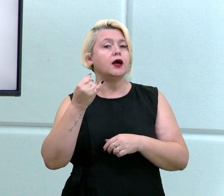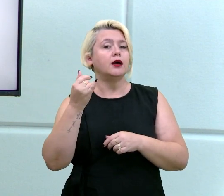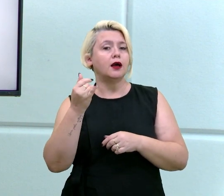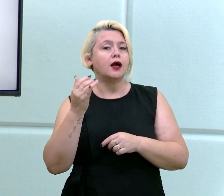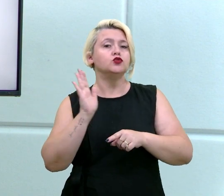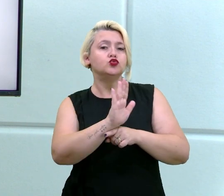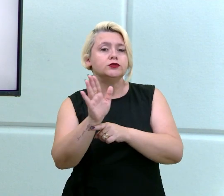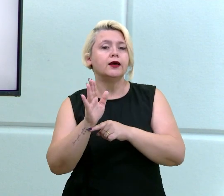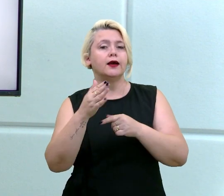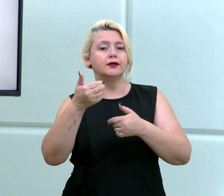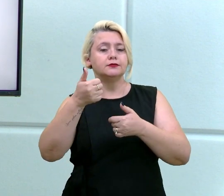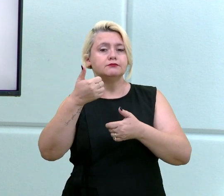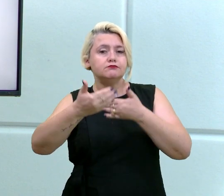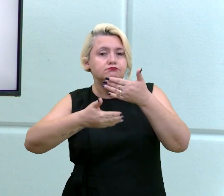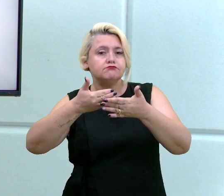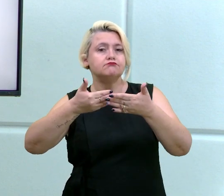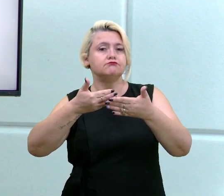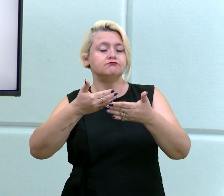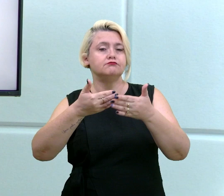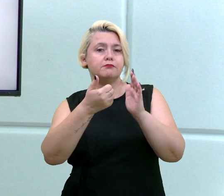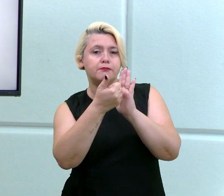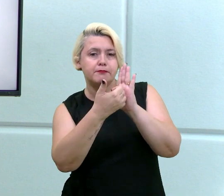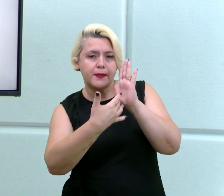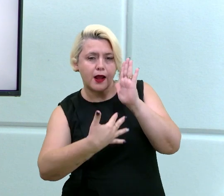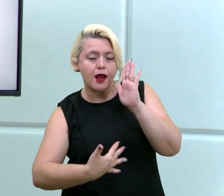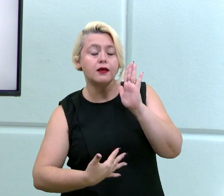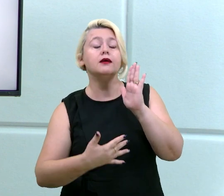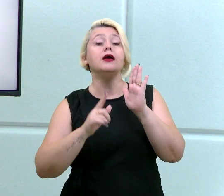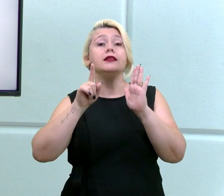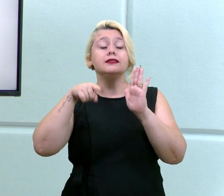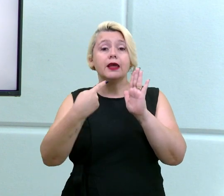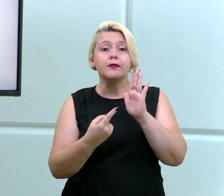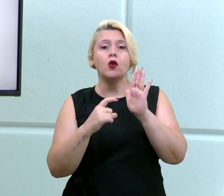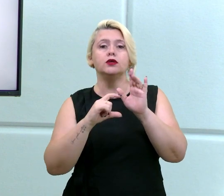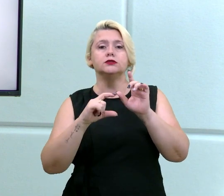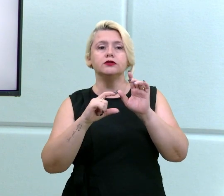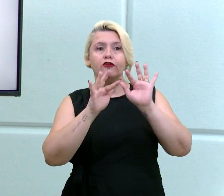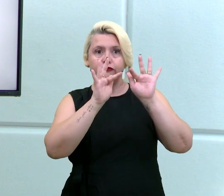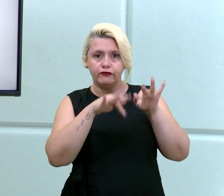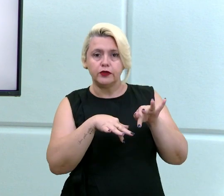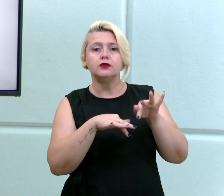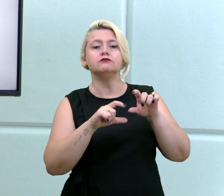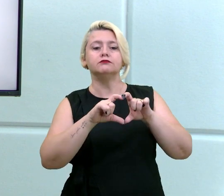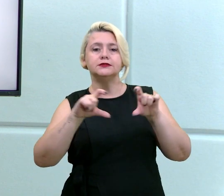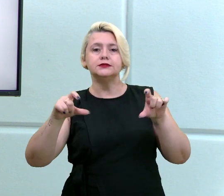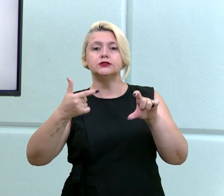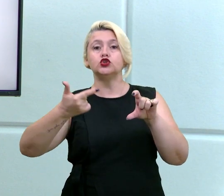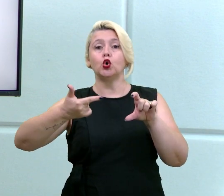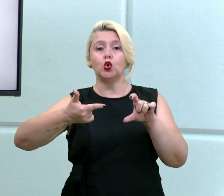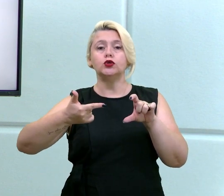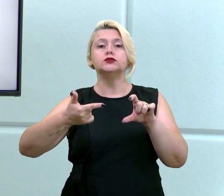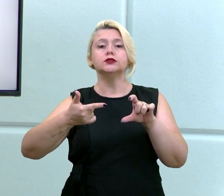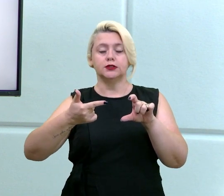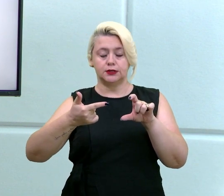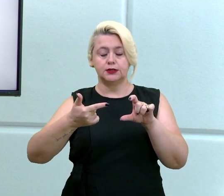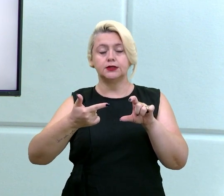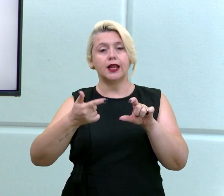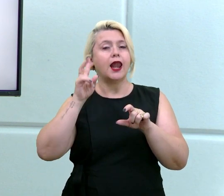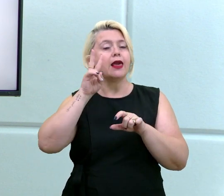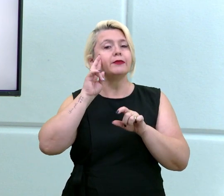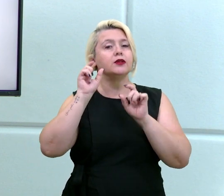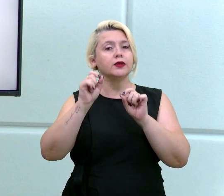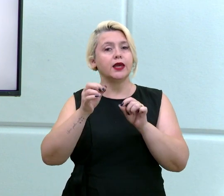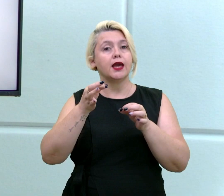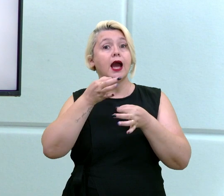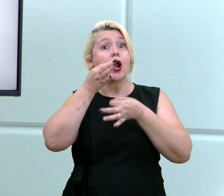esse tema. Quando a gente finaliza, a gente vai para o desenvolvimento 2, lembrando daqueles operadores argumentativos que